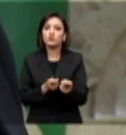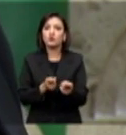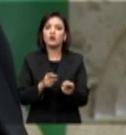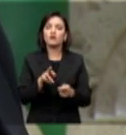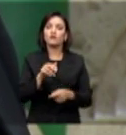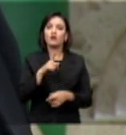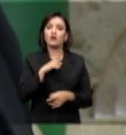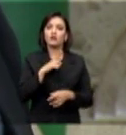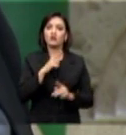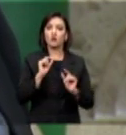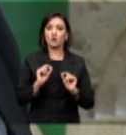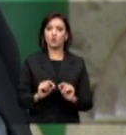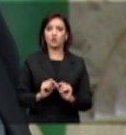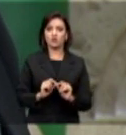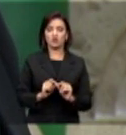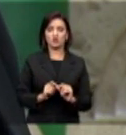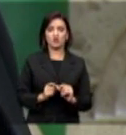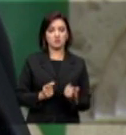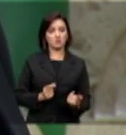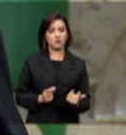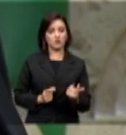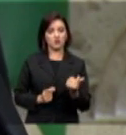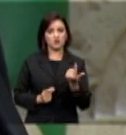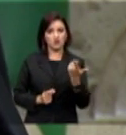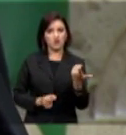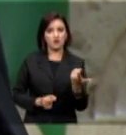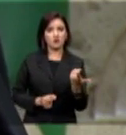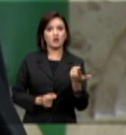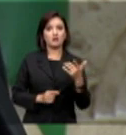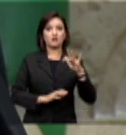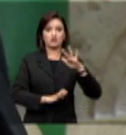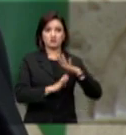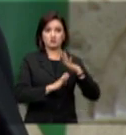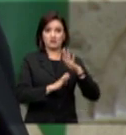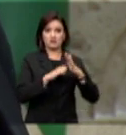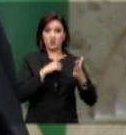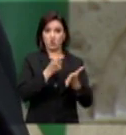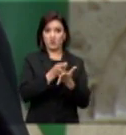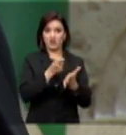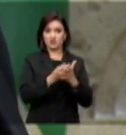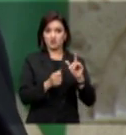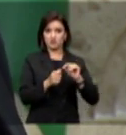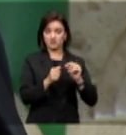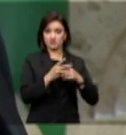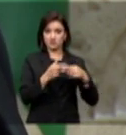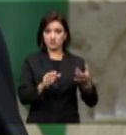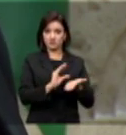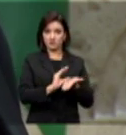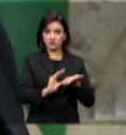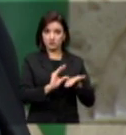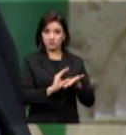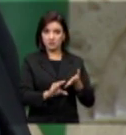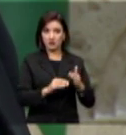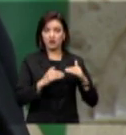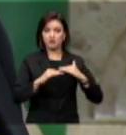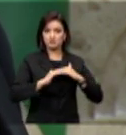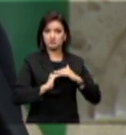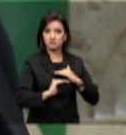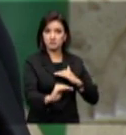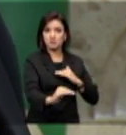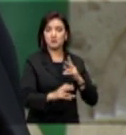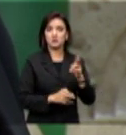entre a contrapartida da concessionária, a obrigação de fazer, mediante investimentos em malhas ferroviárias,